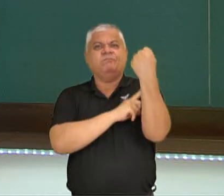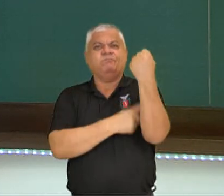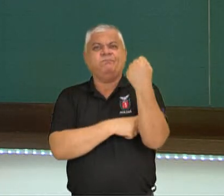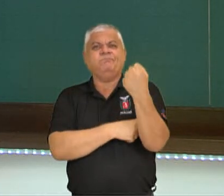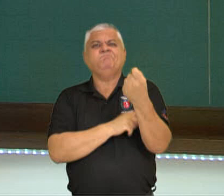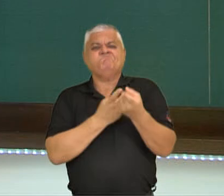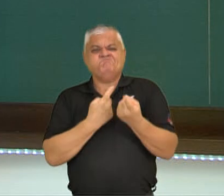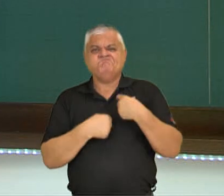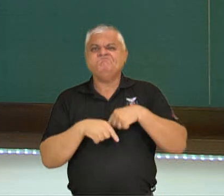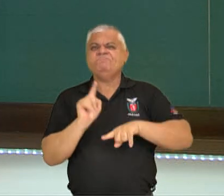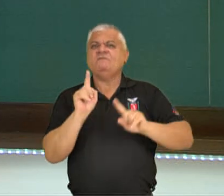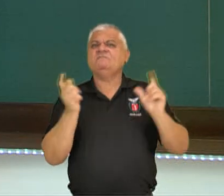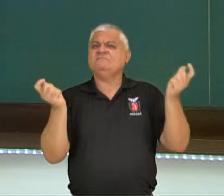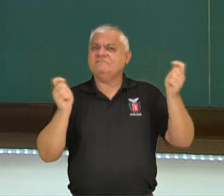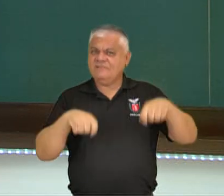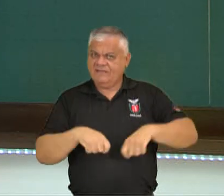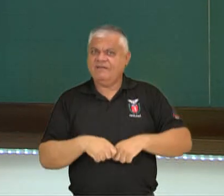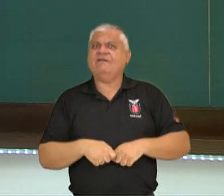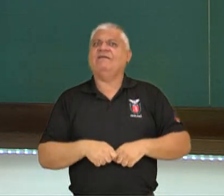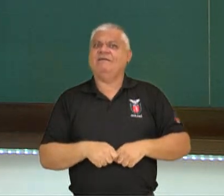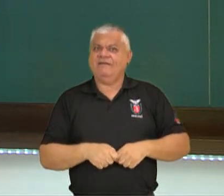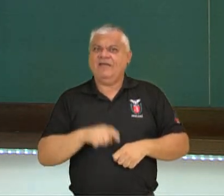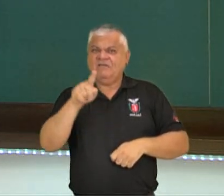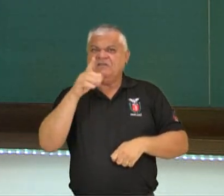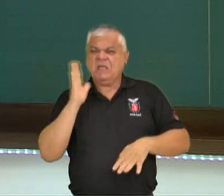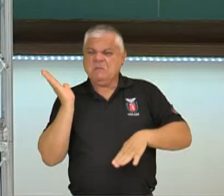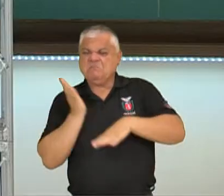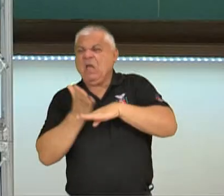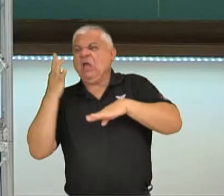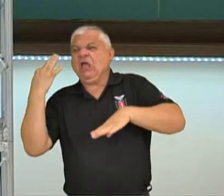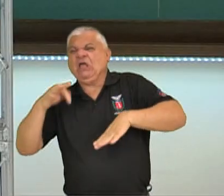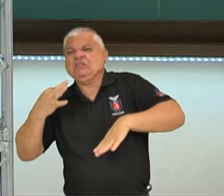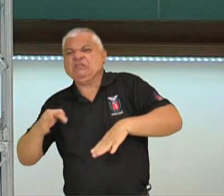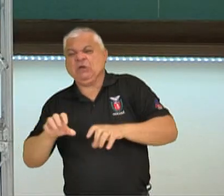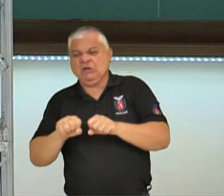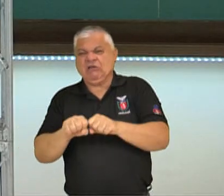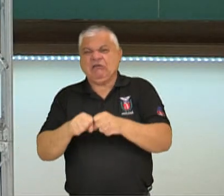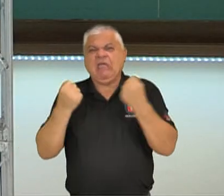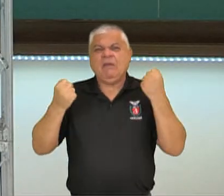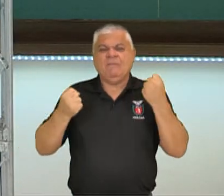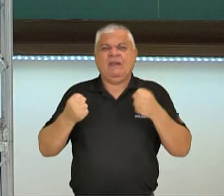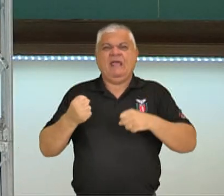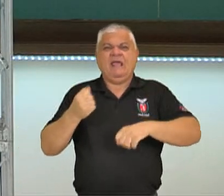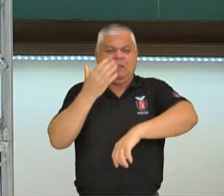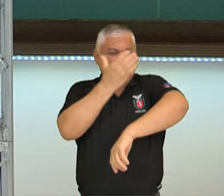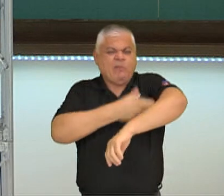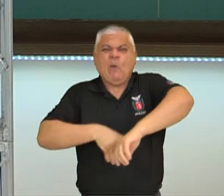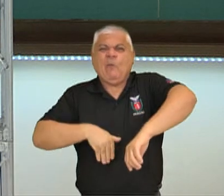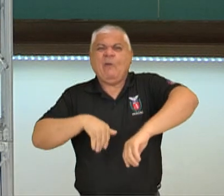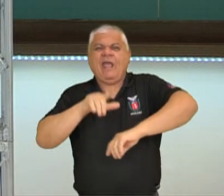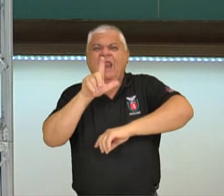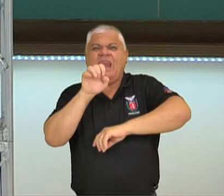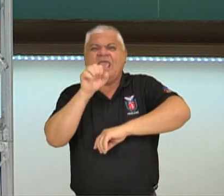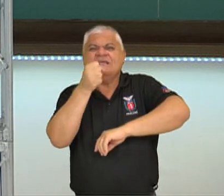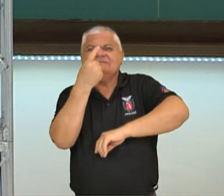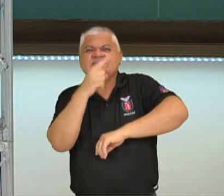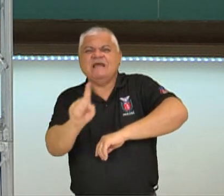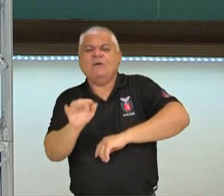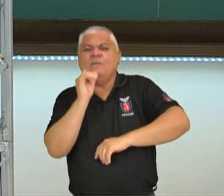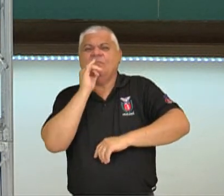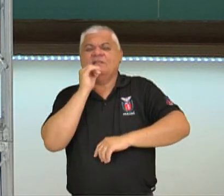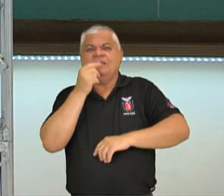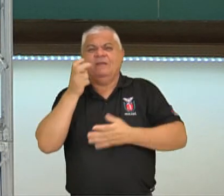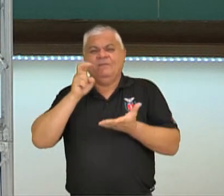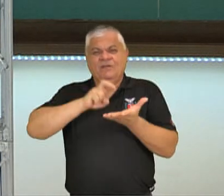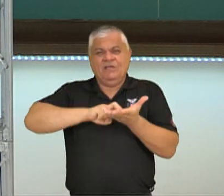mais difícil de você se machucar, de você ter uma lesão, por exemplo, quando você levanta de manhã da cama.